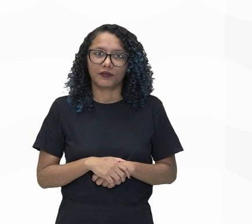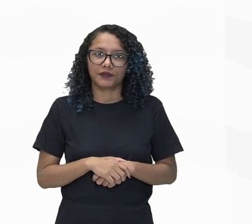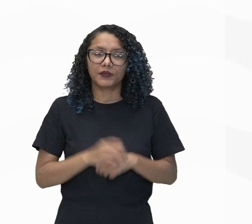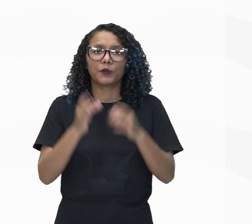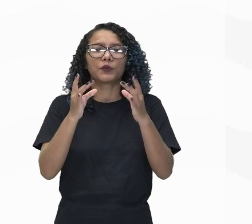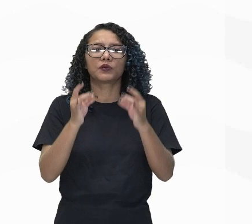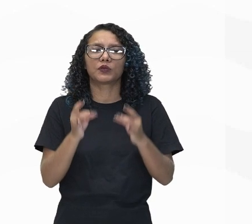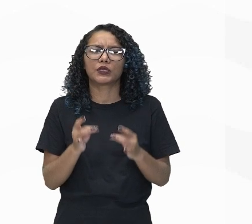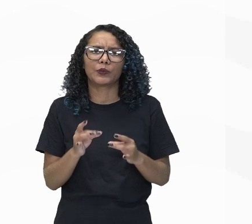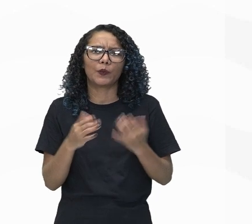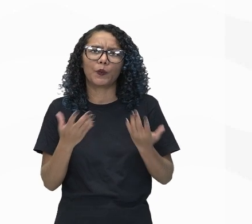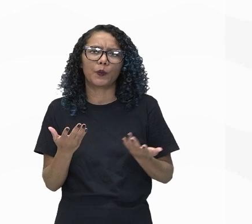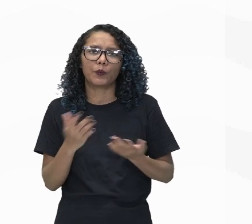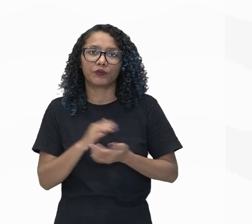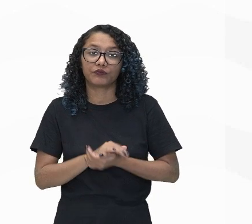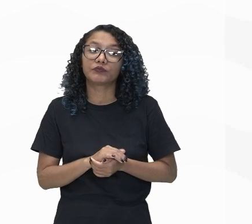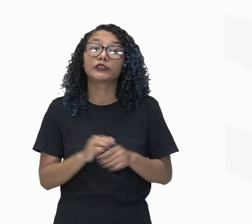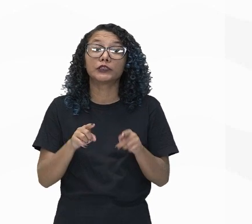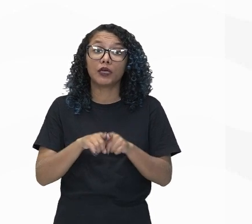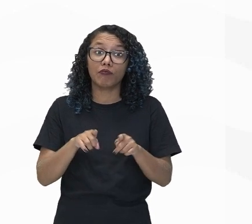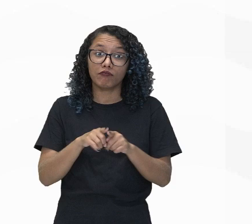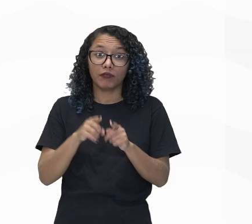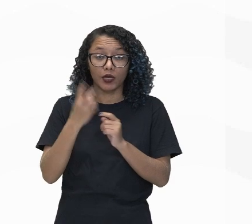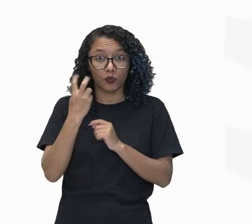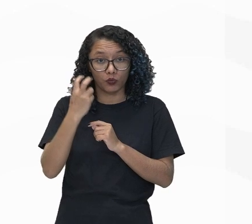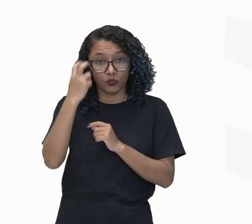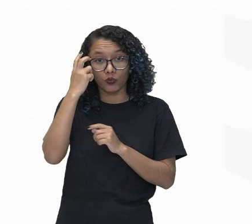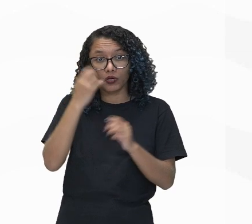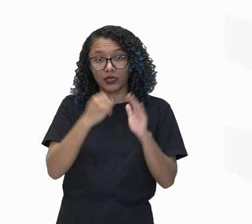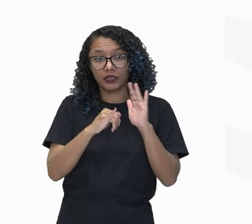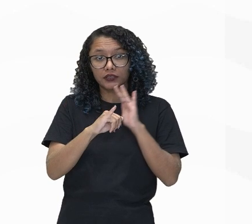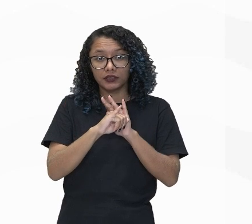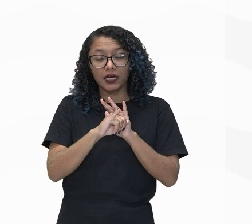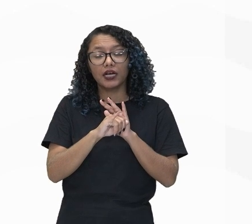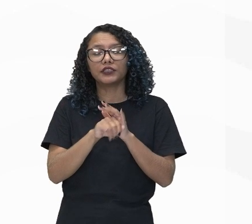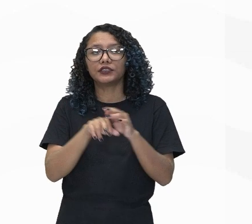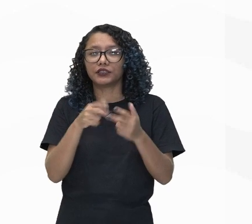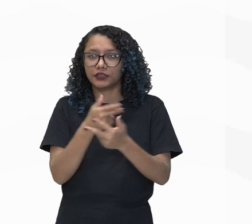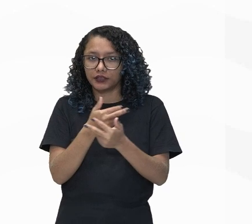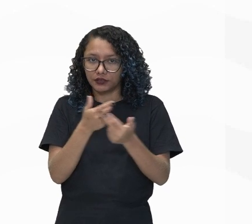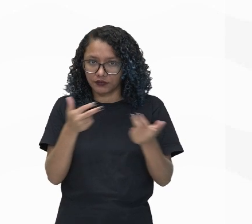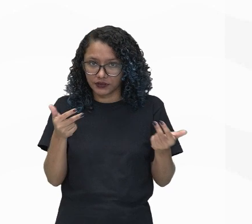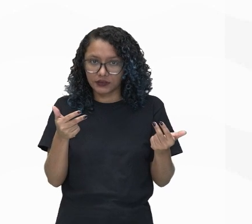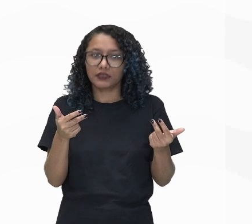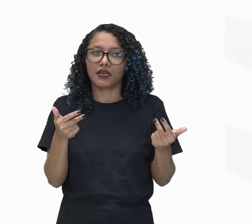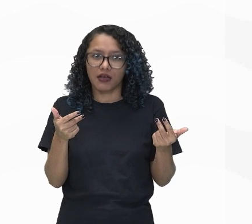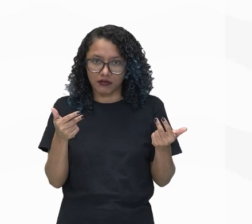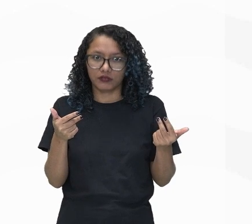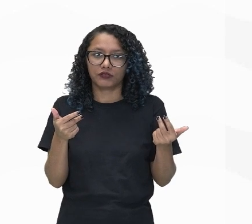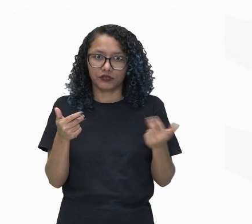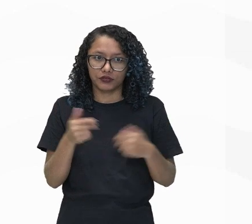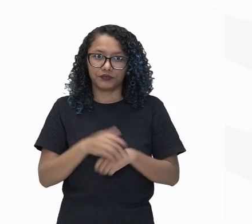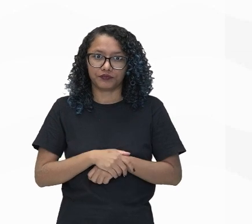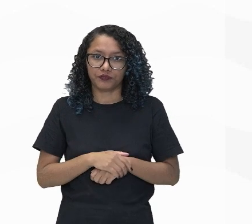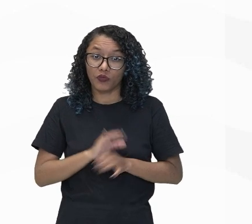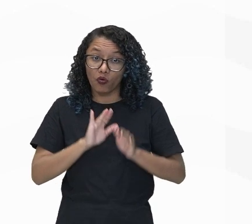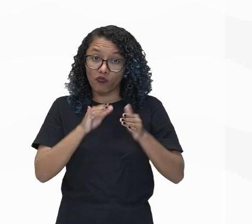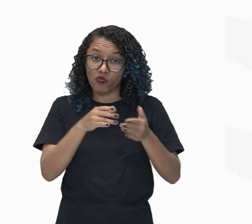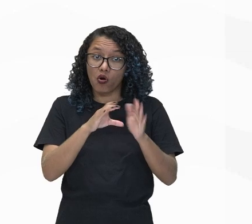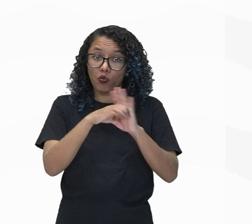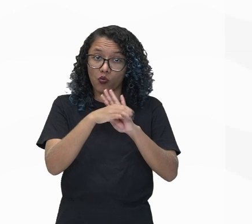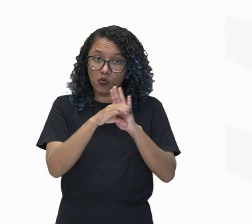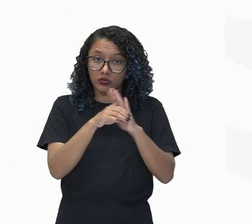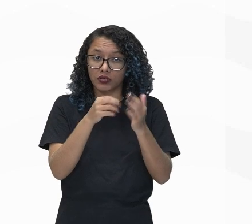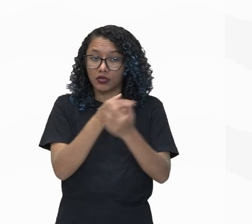no detalhamento, nós vamos ver a cultura, a identidade e a diversidade, as suas